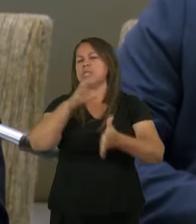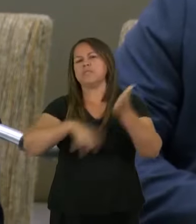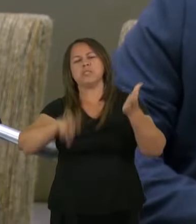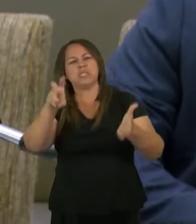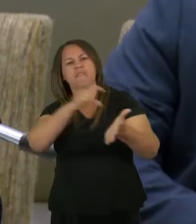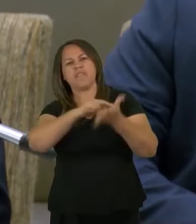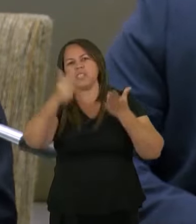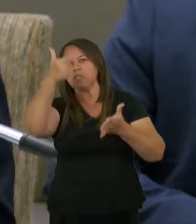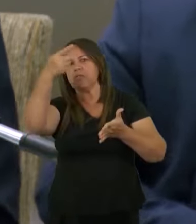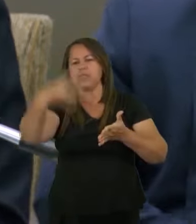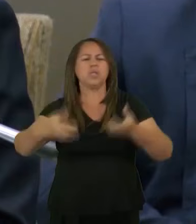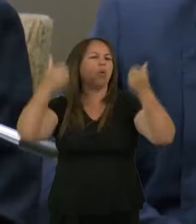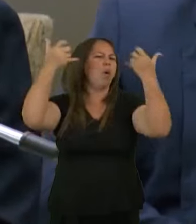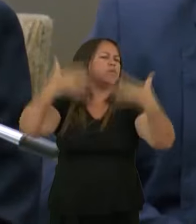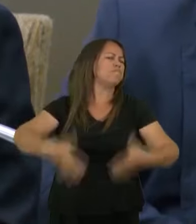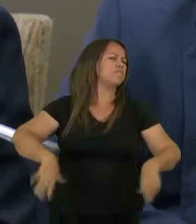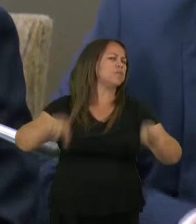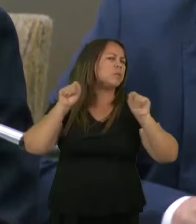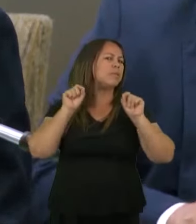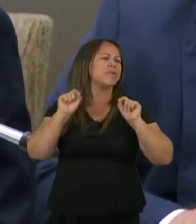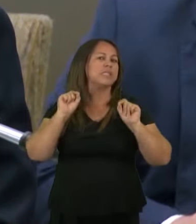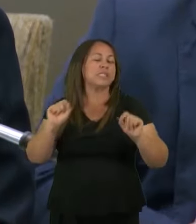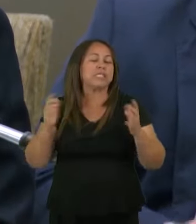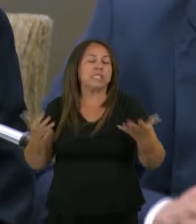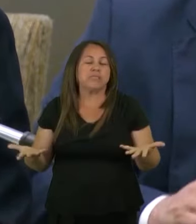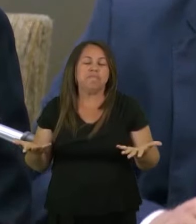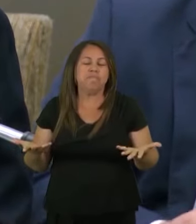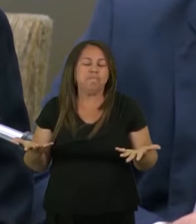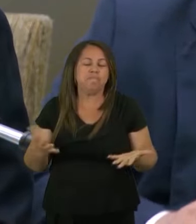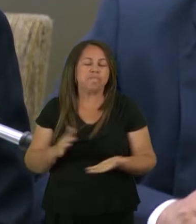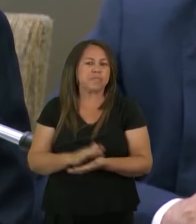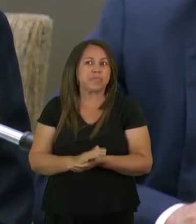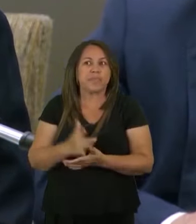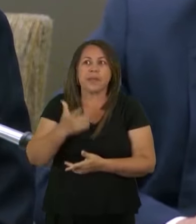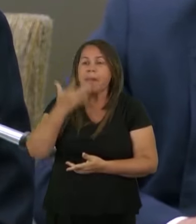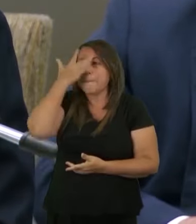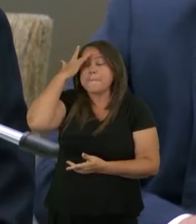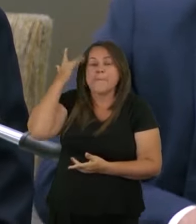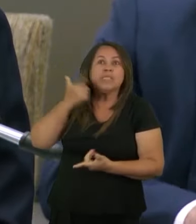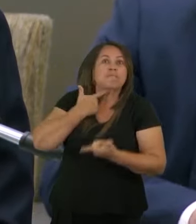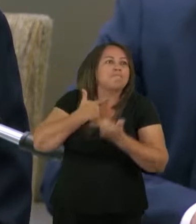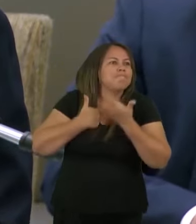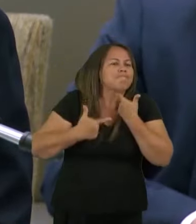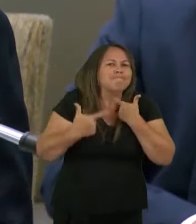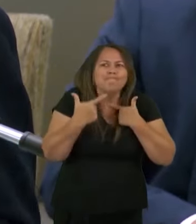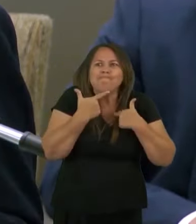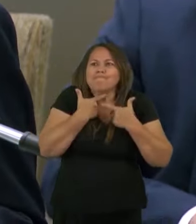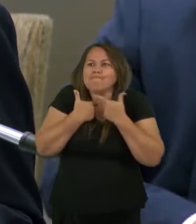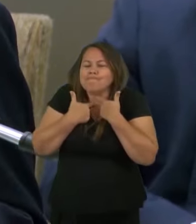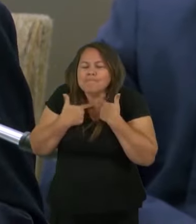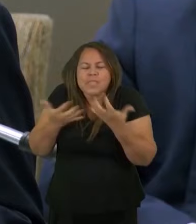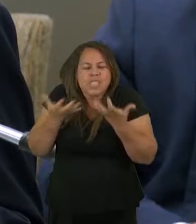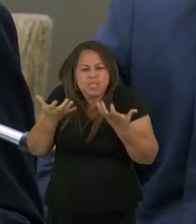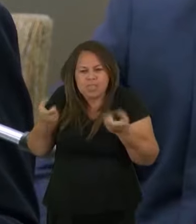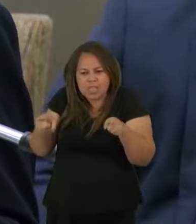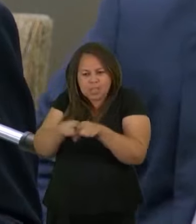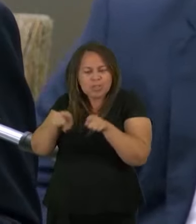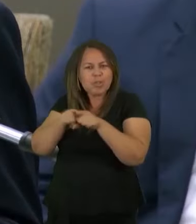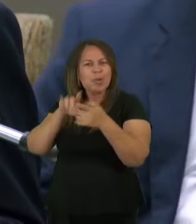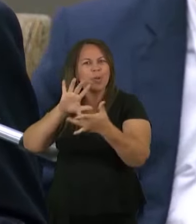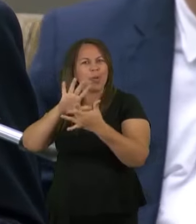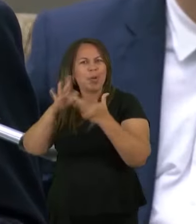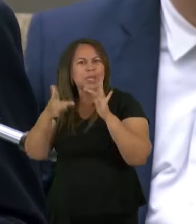24, ele vai mostrar que a vontade era tão grande das pessoas de estarem com Jesus, que